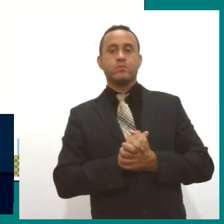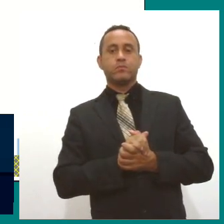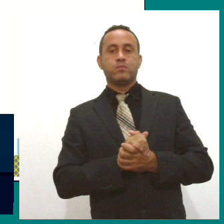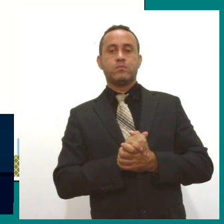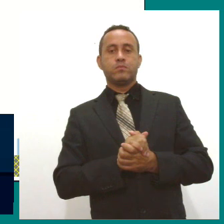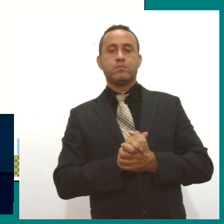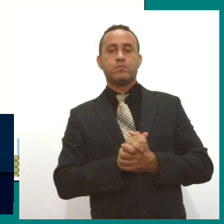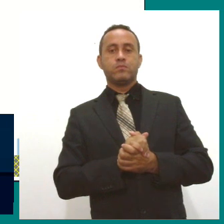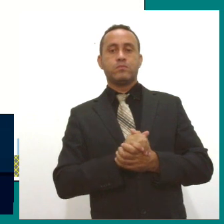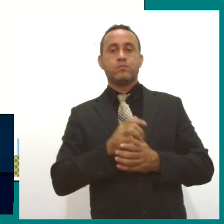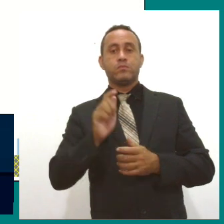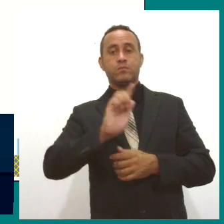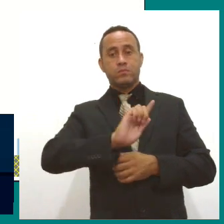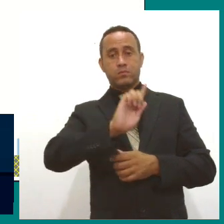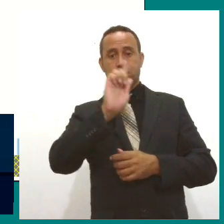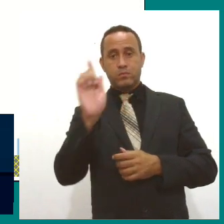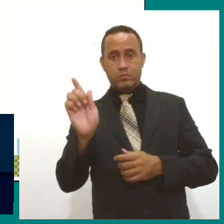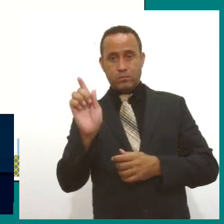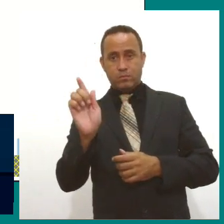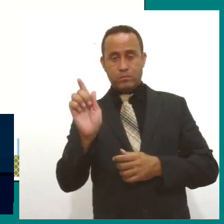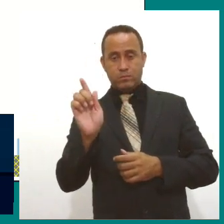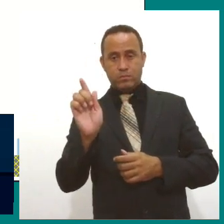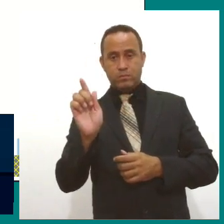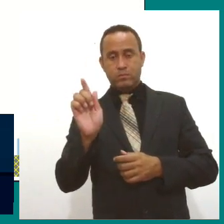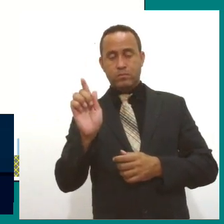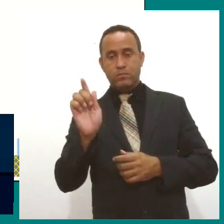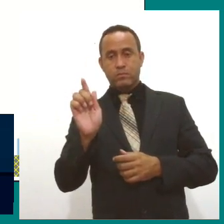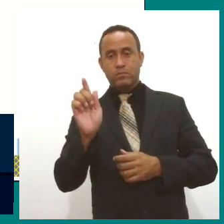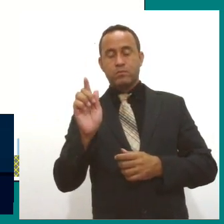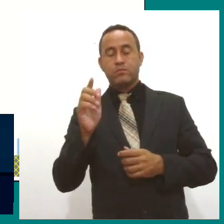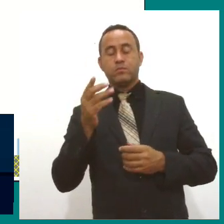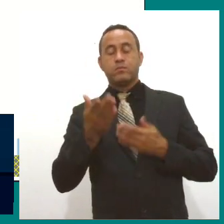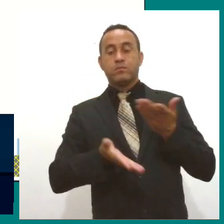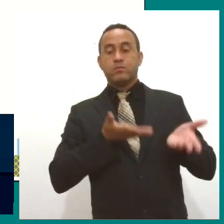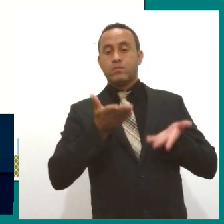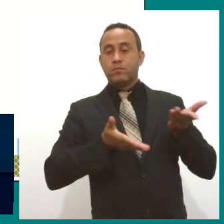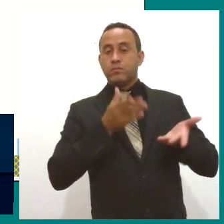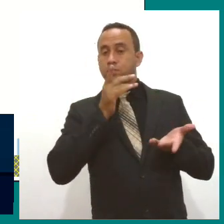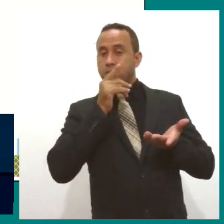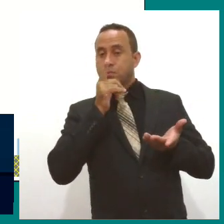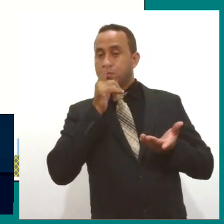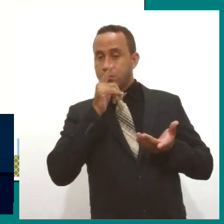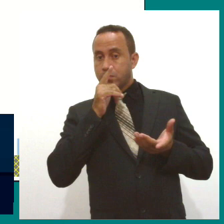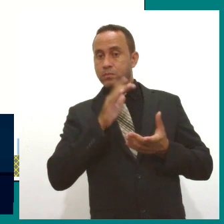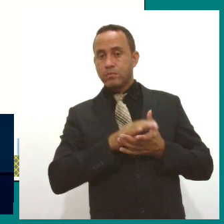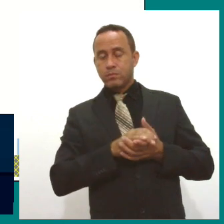Os instrumentos de gestão para lidar com essa racionalização do uso da água, com a gestão da água,